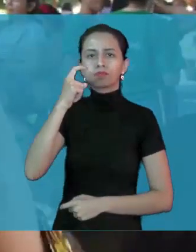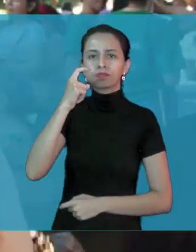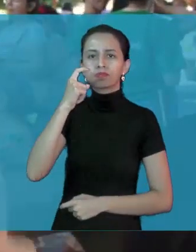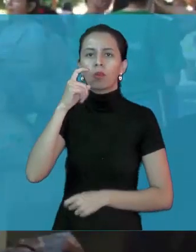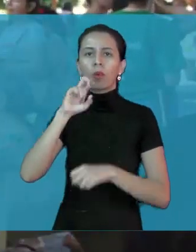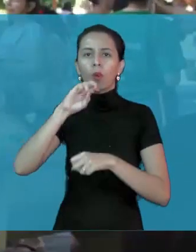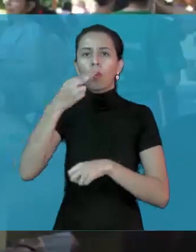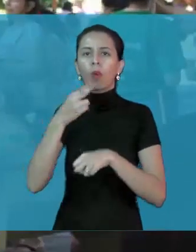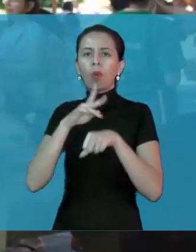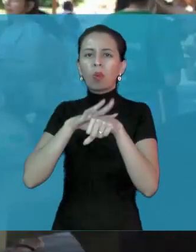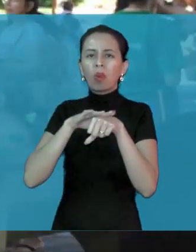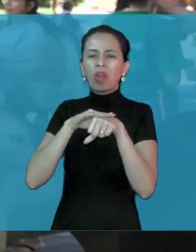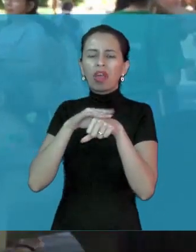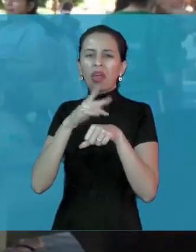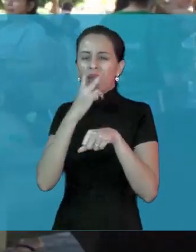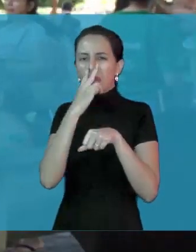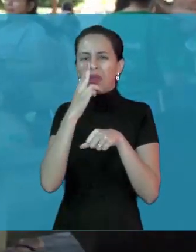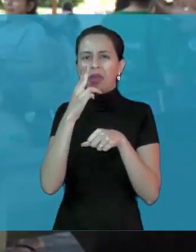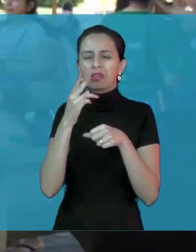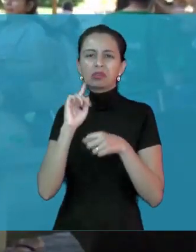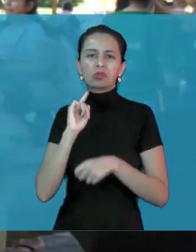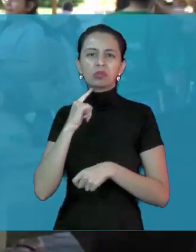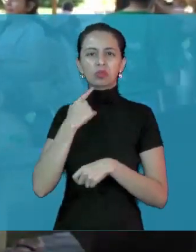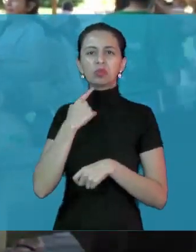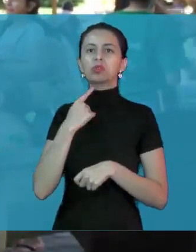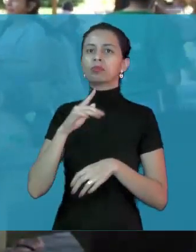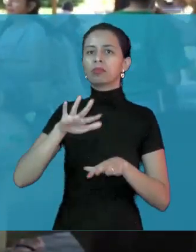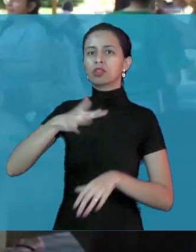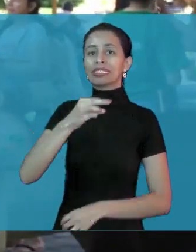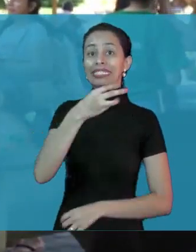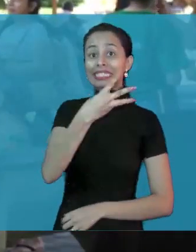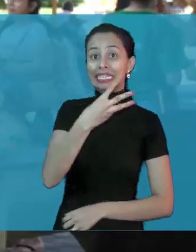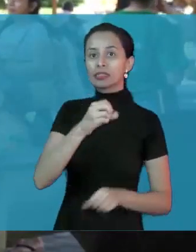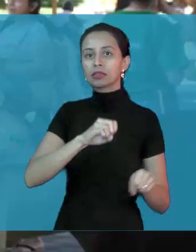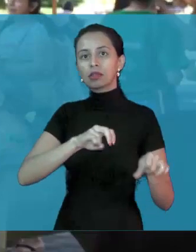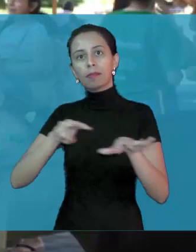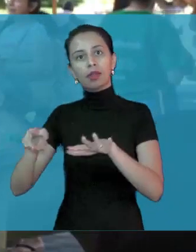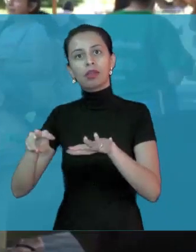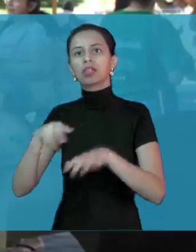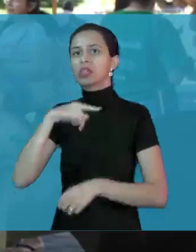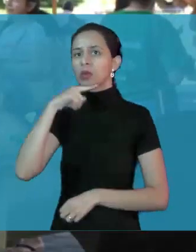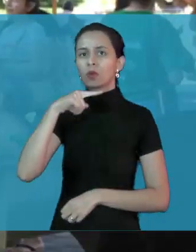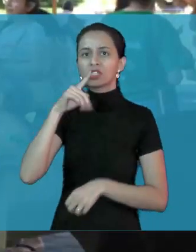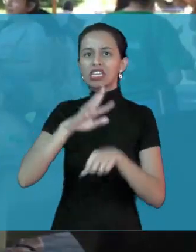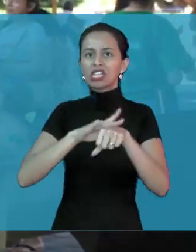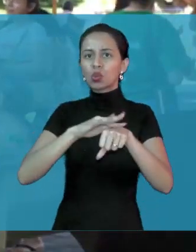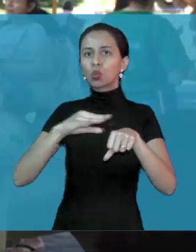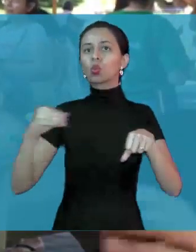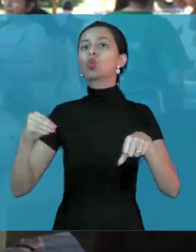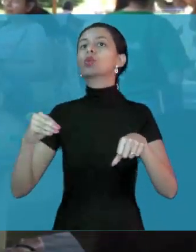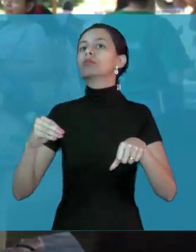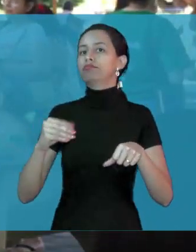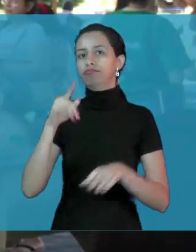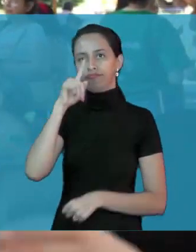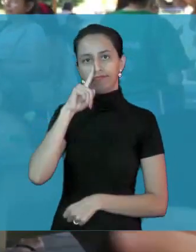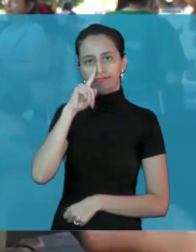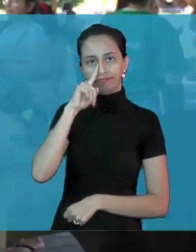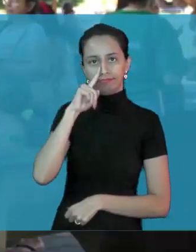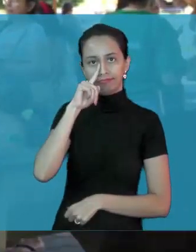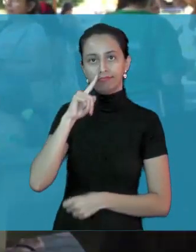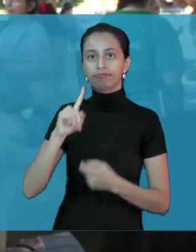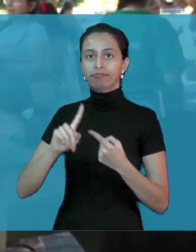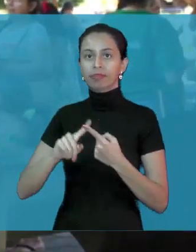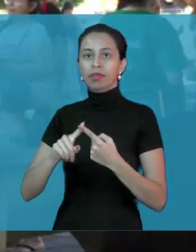Lesões na boca, na cavidade oral, boca, língua, que não melhoram em 3 semanas, tem que ser avaliado. E lesões